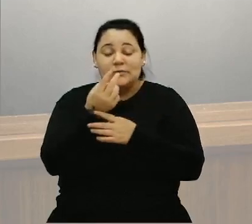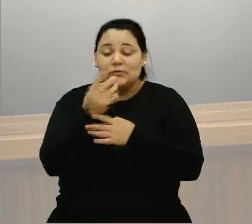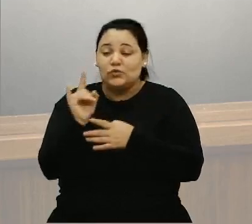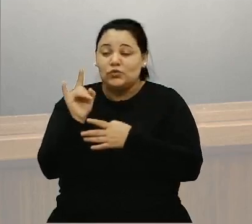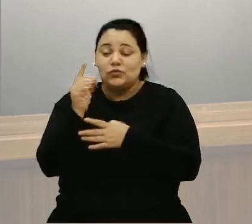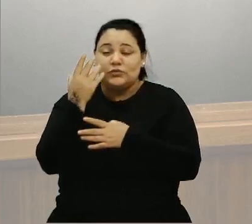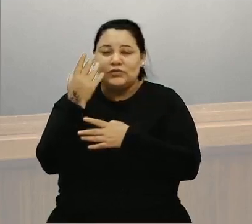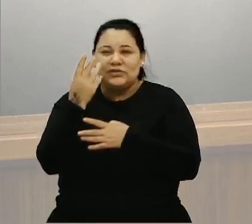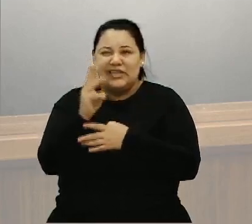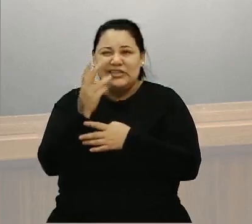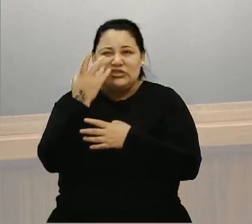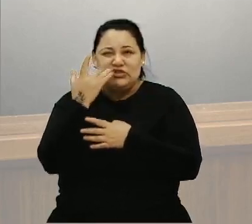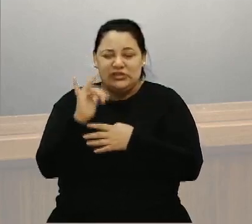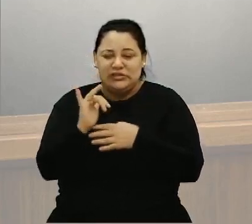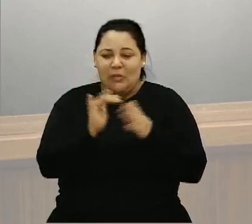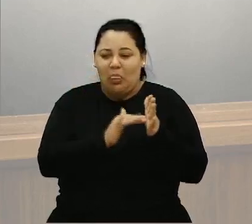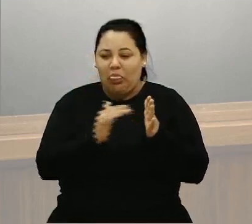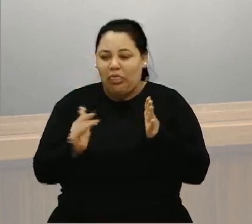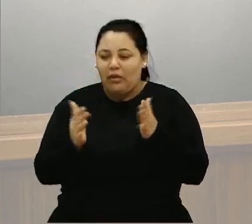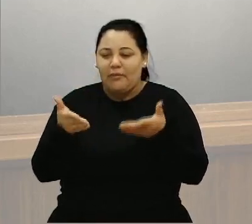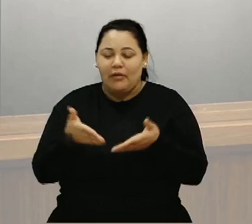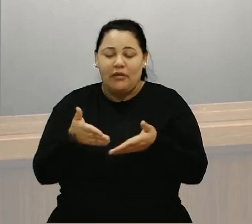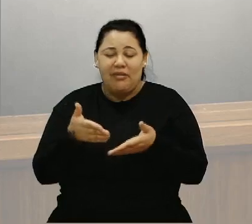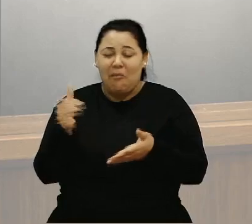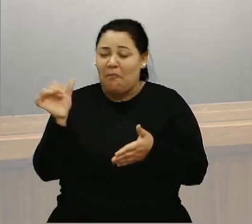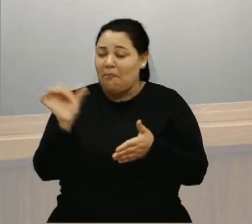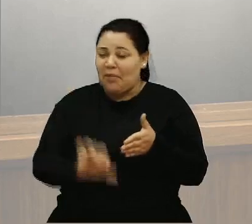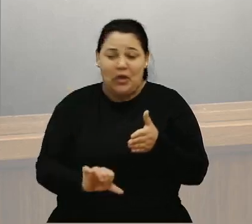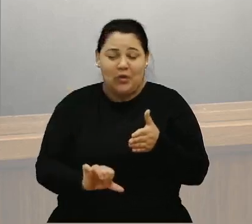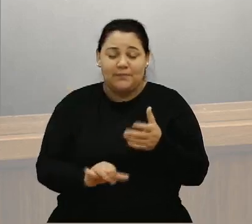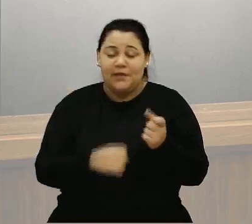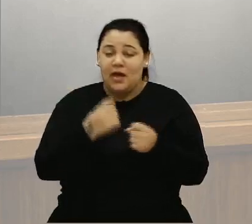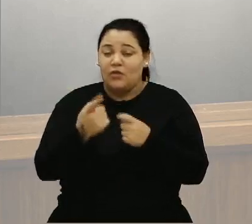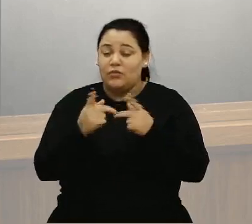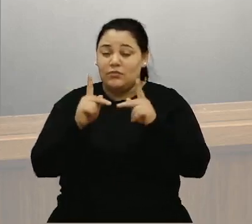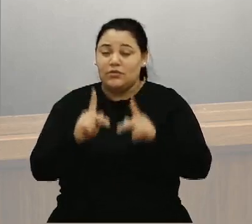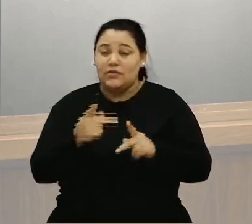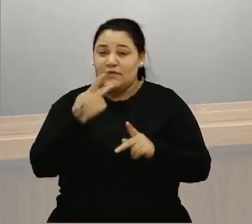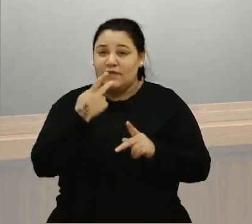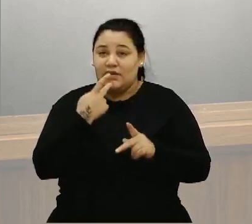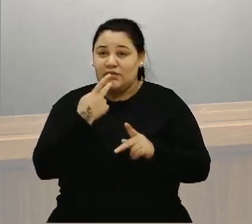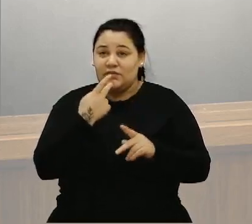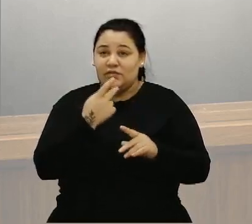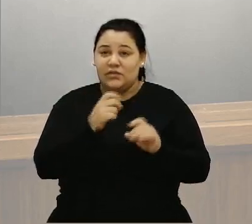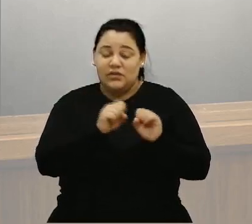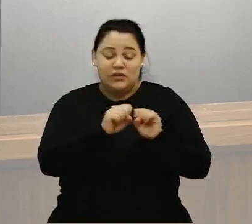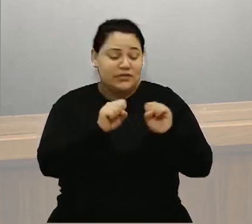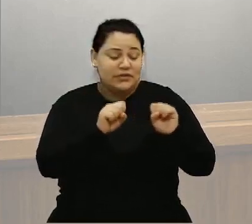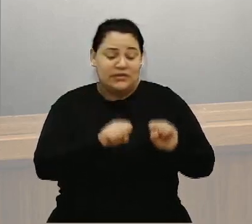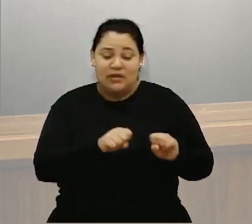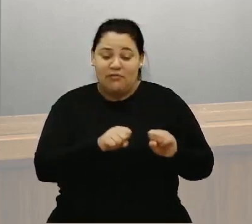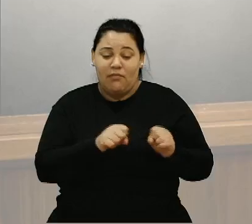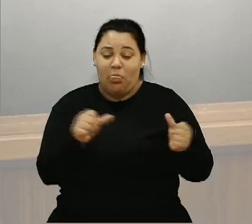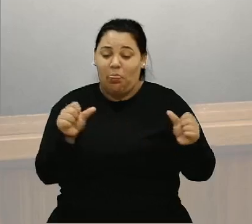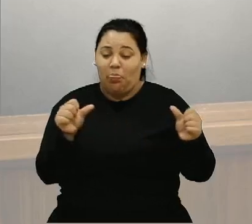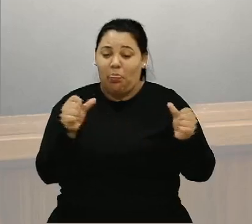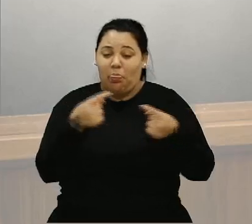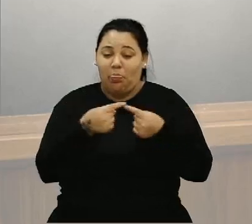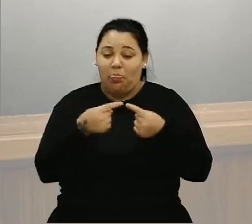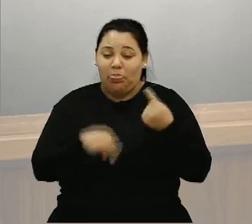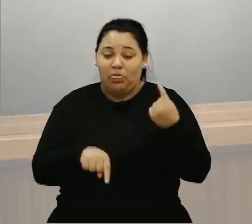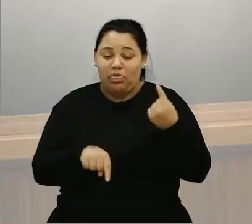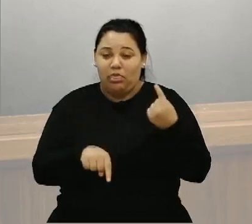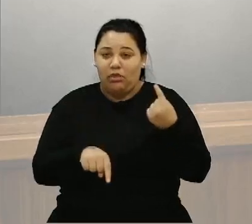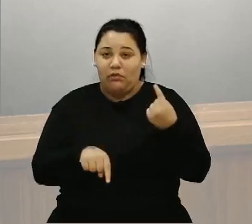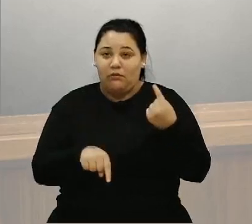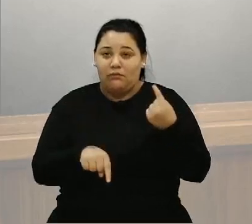se acentuou. Então, algumas pessoas colocam que o sistema ficou fora do ar, então